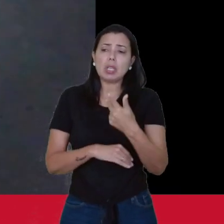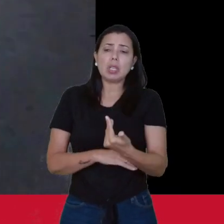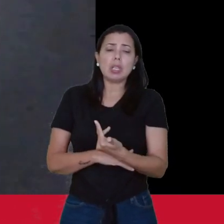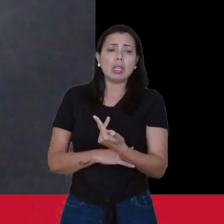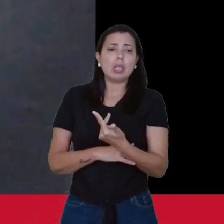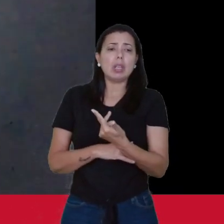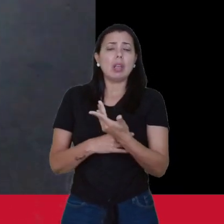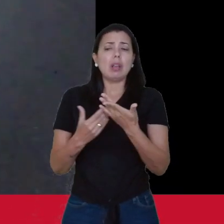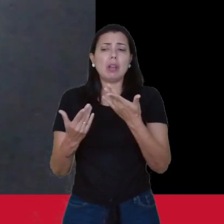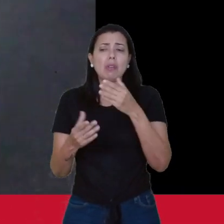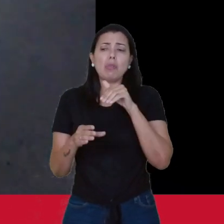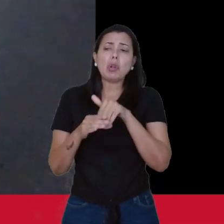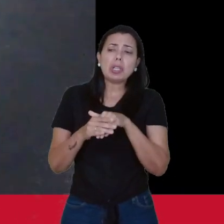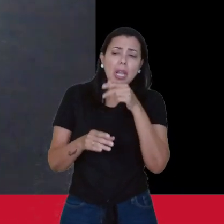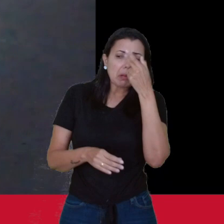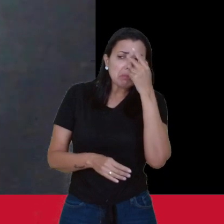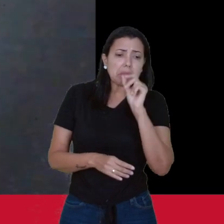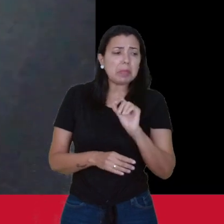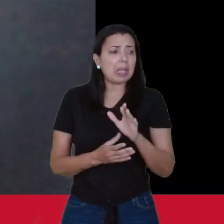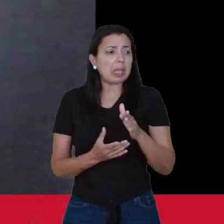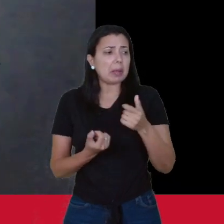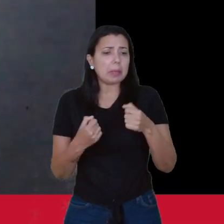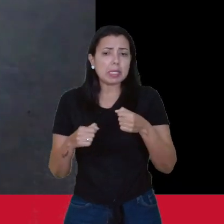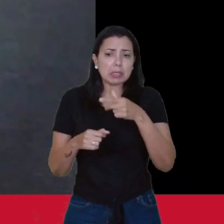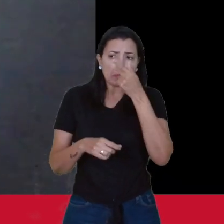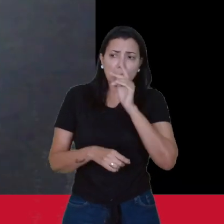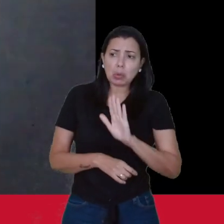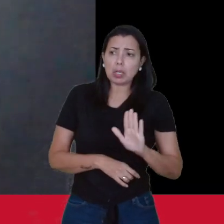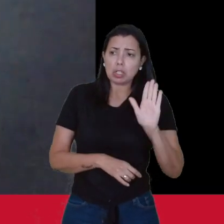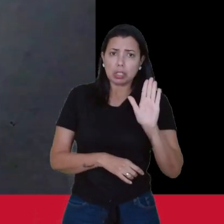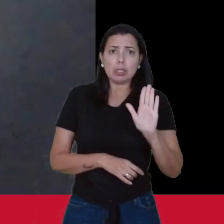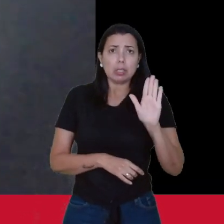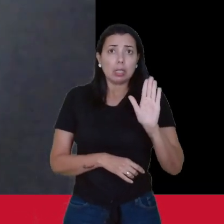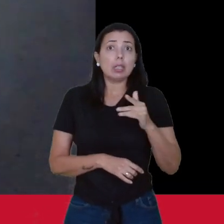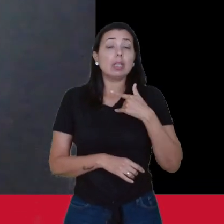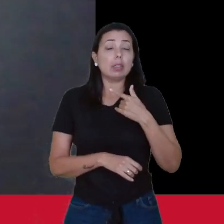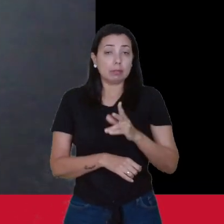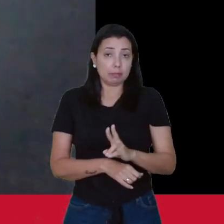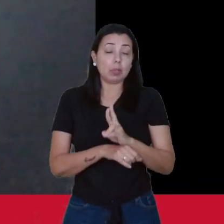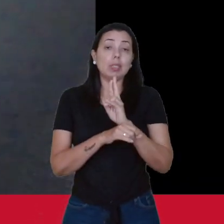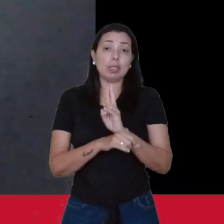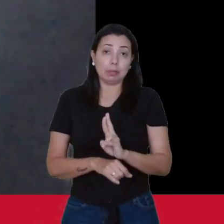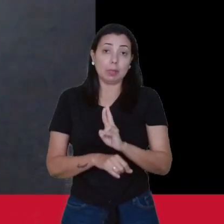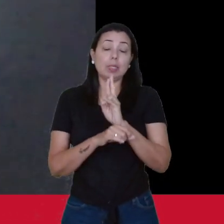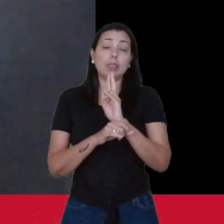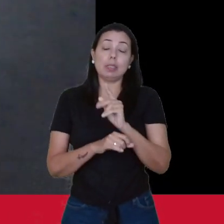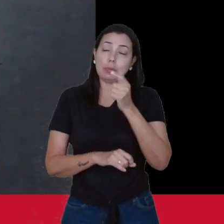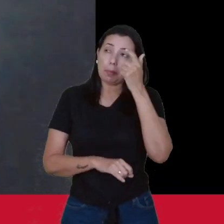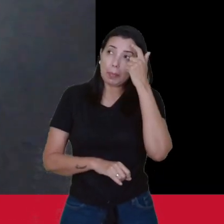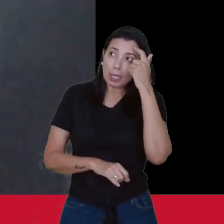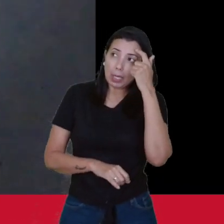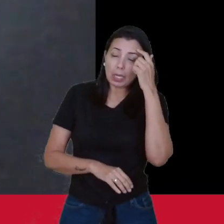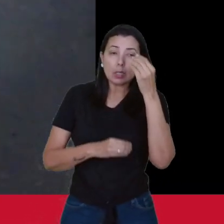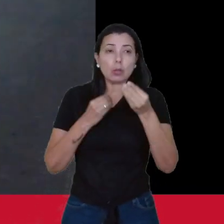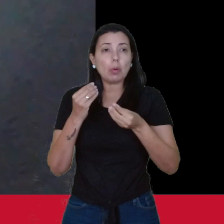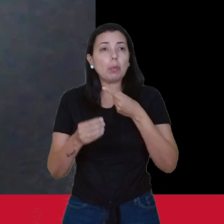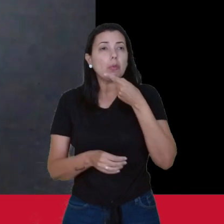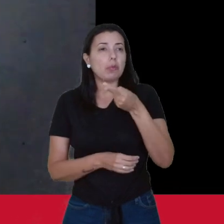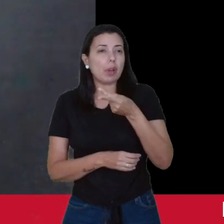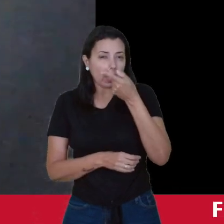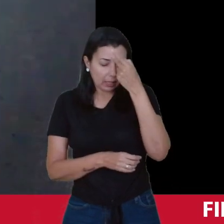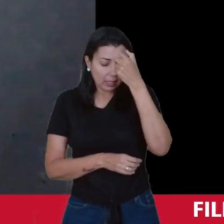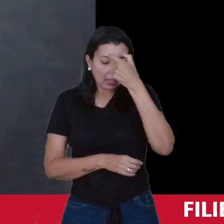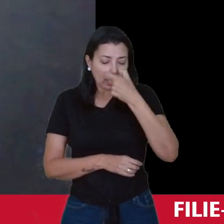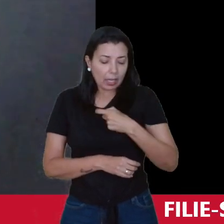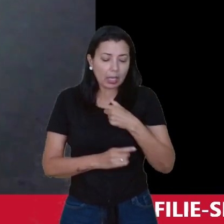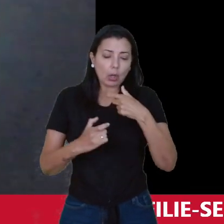dizia assim, a gente vai votar em quem? Né? A gente precisa de um candidato, de uma candidata que nos represente como a gente pensa, como a gente fala, quem a gente